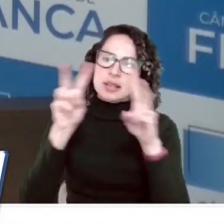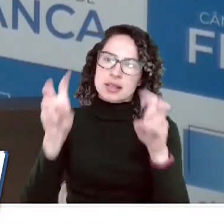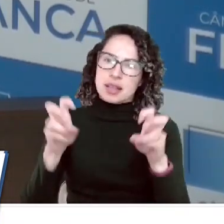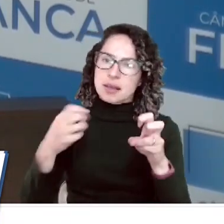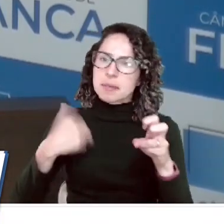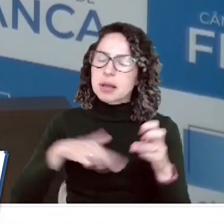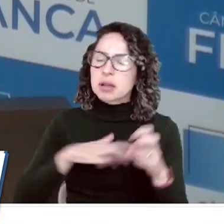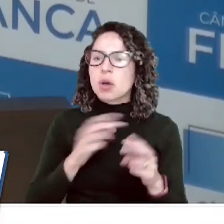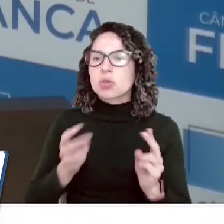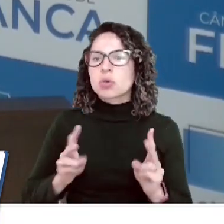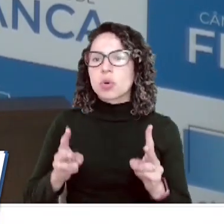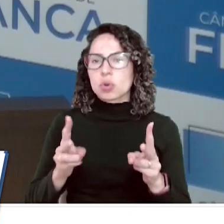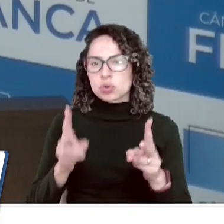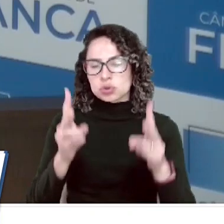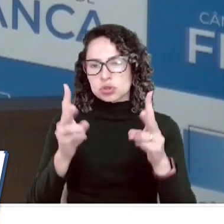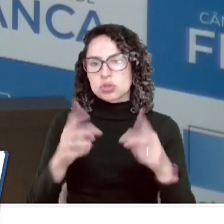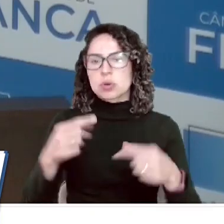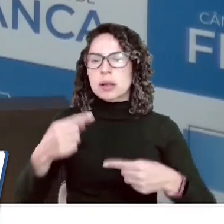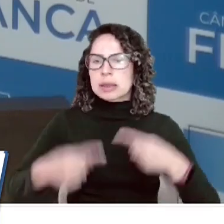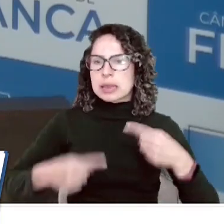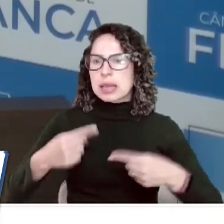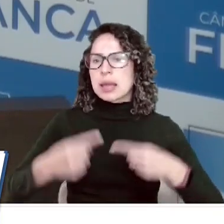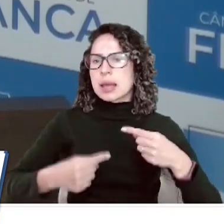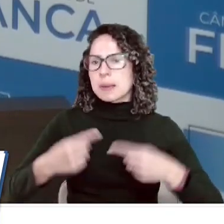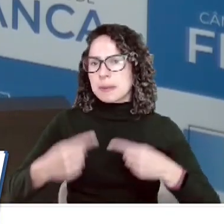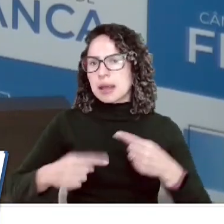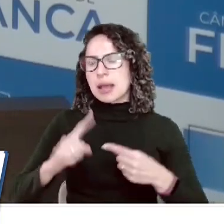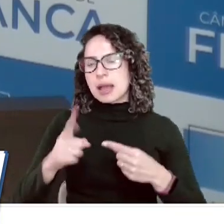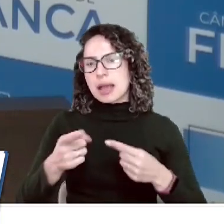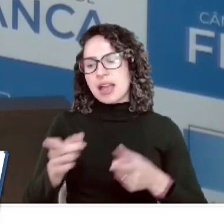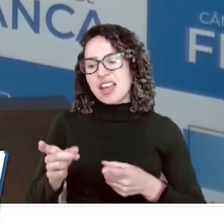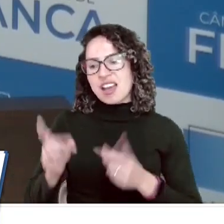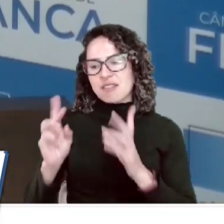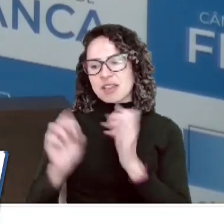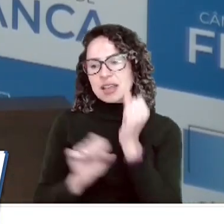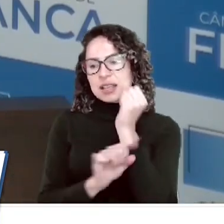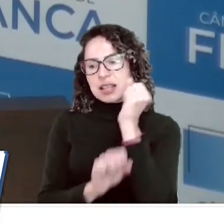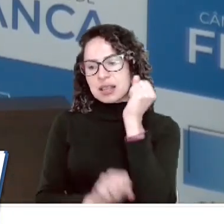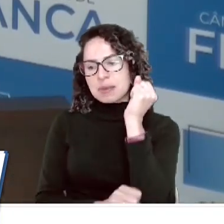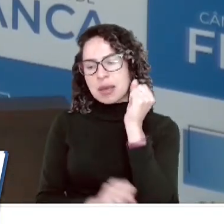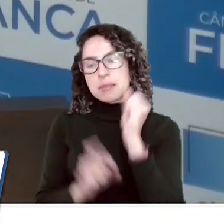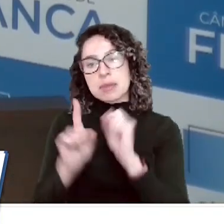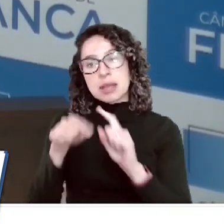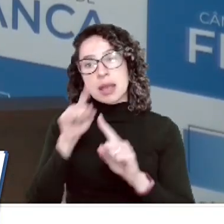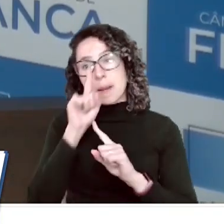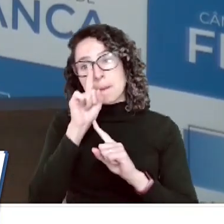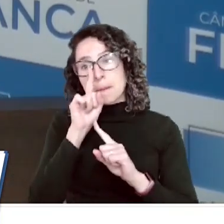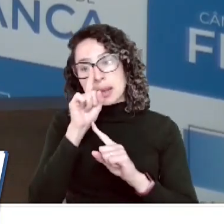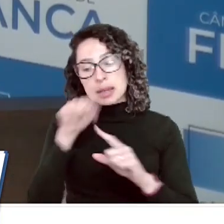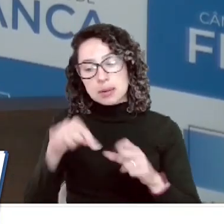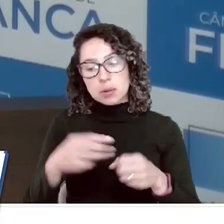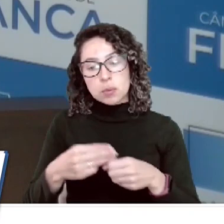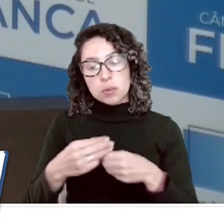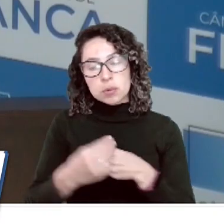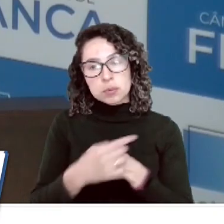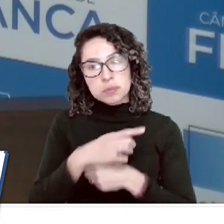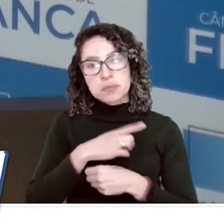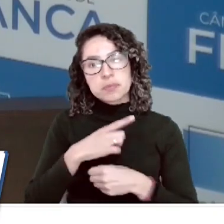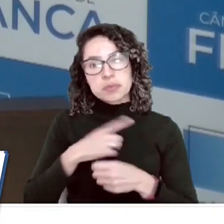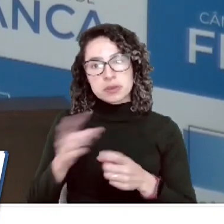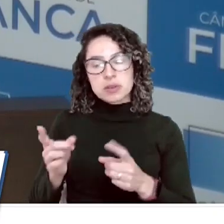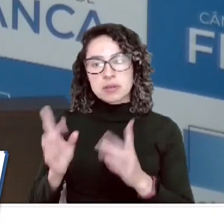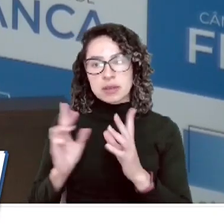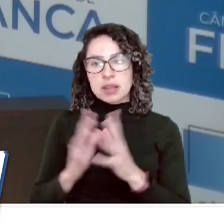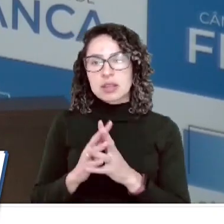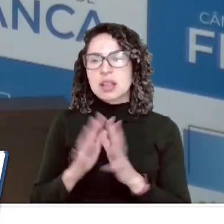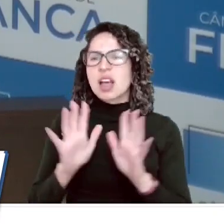precisamos realmente desdobrar em cima dele, que é a privatização da Sabesp e o perigo que o nosso município está correndo aí com essa privatização. Eu